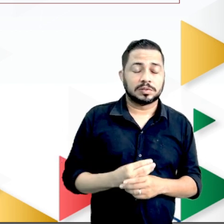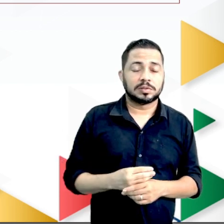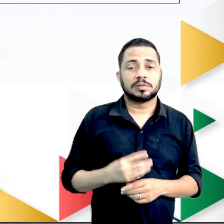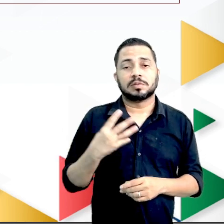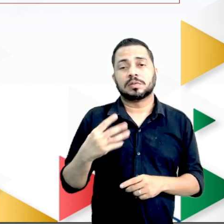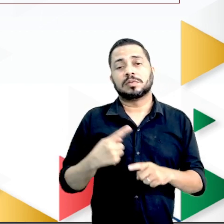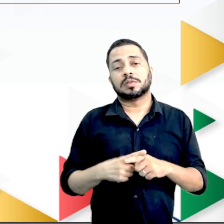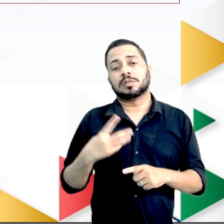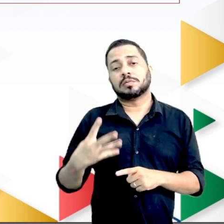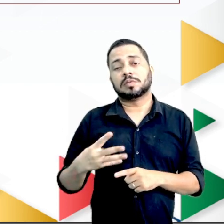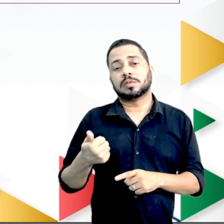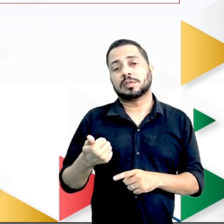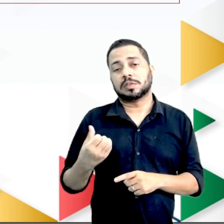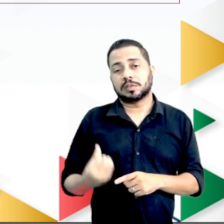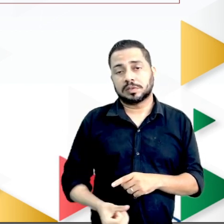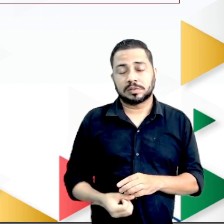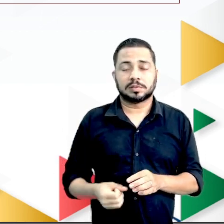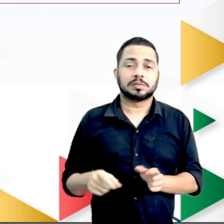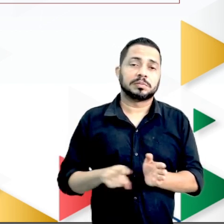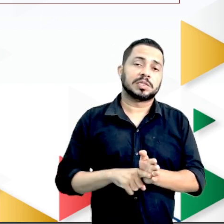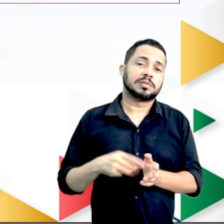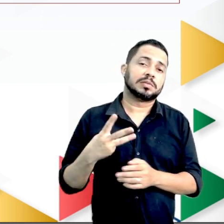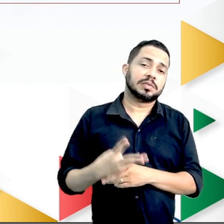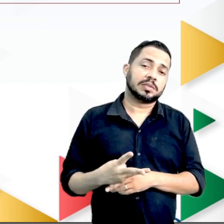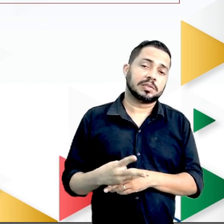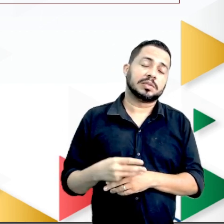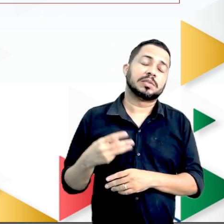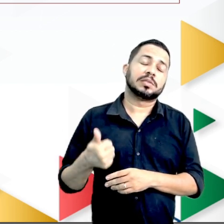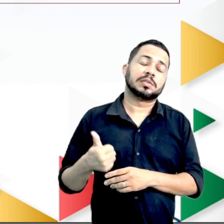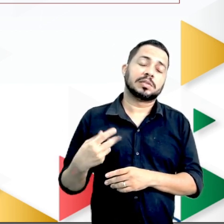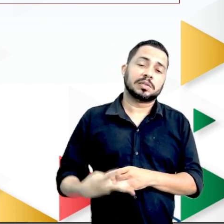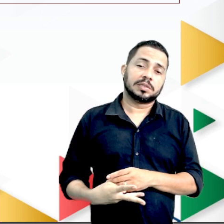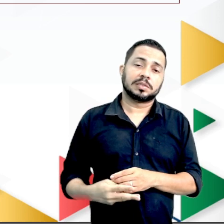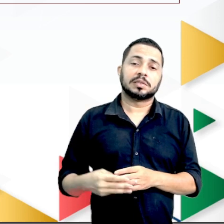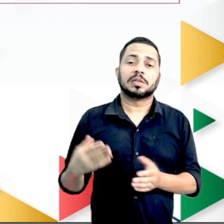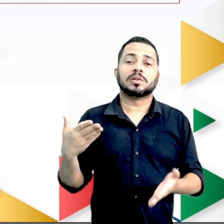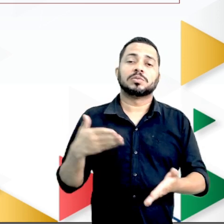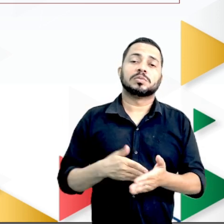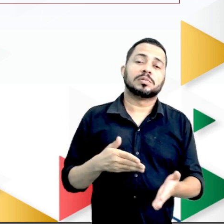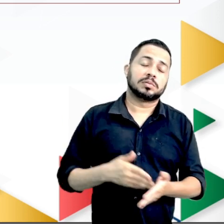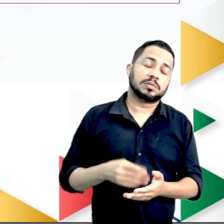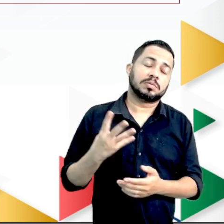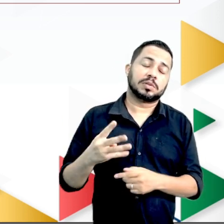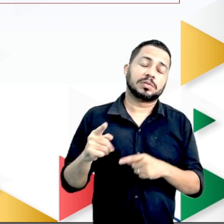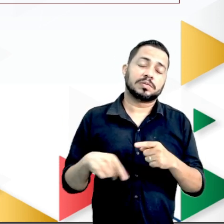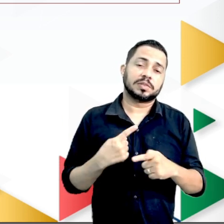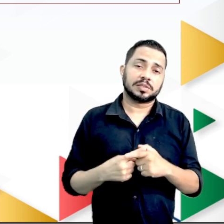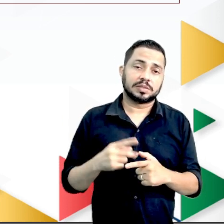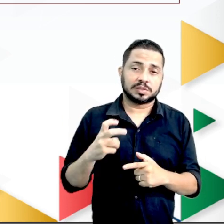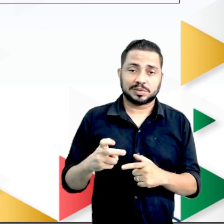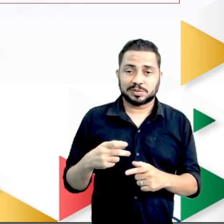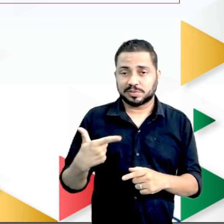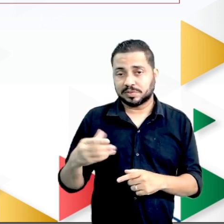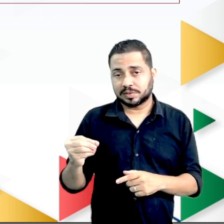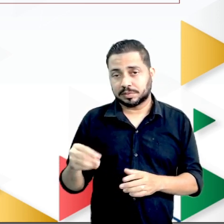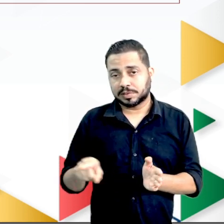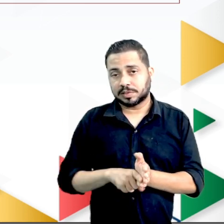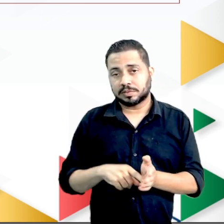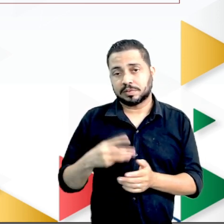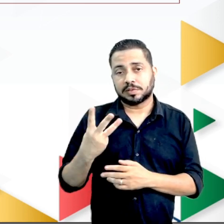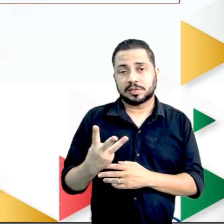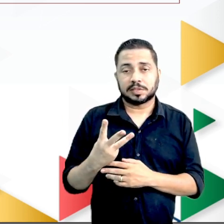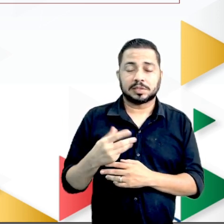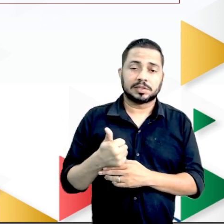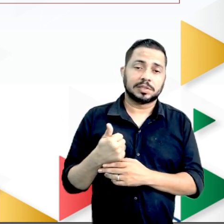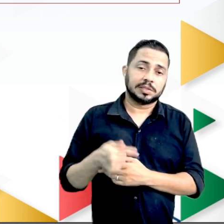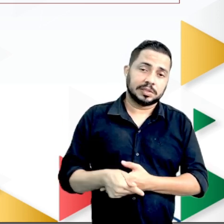4 vezes 4 dá 16. 16 menos 3, 13. E a última, 4 vezes 5, 20, menos 3, 17. Então, essa é